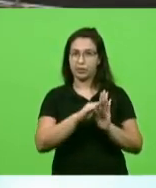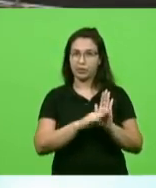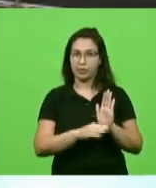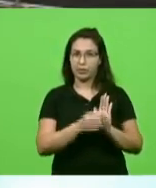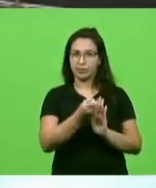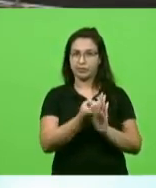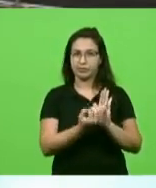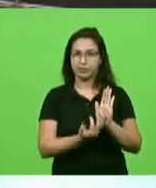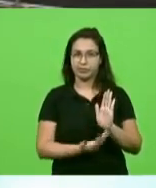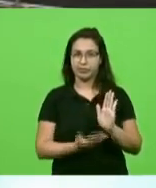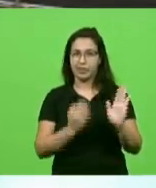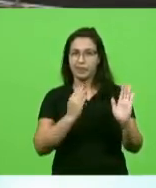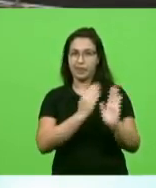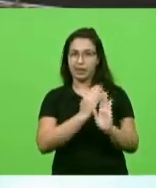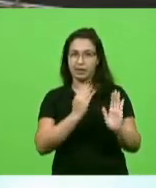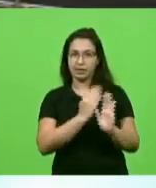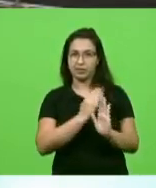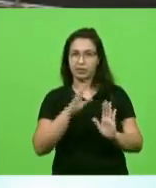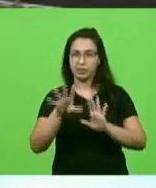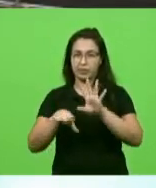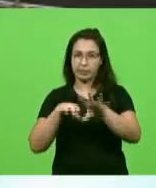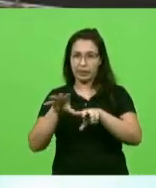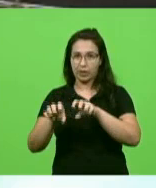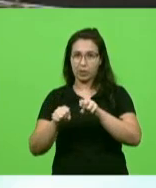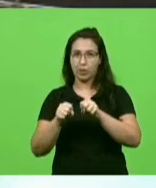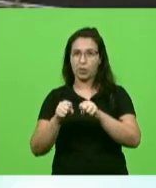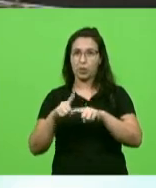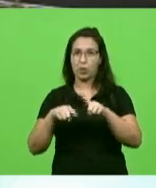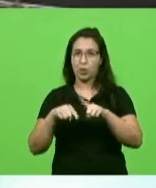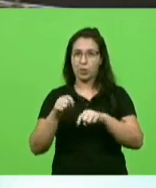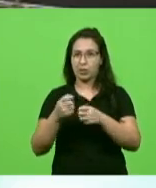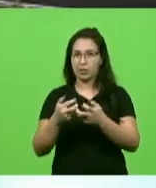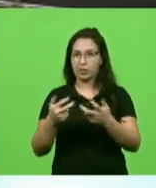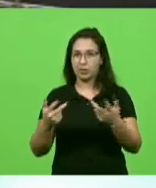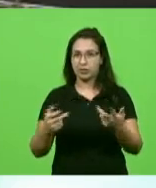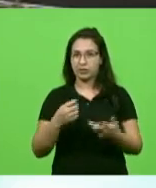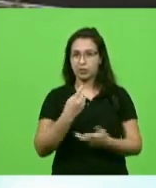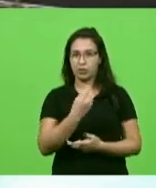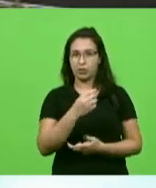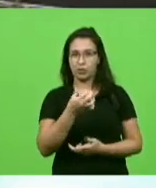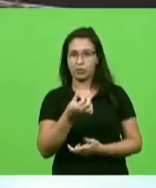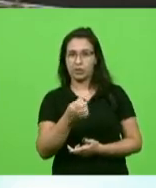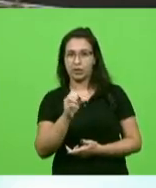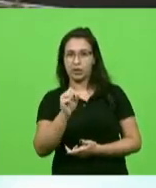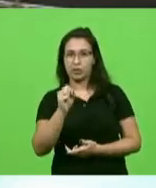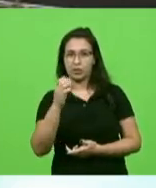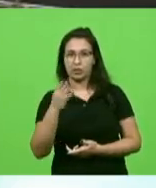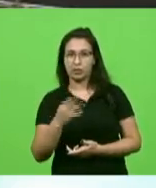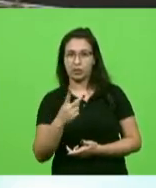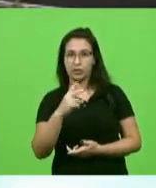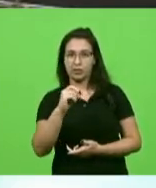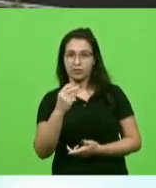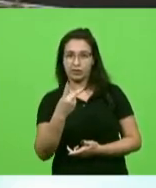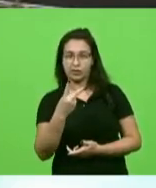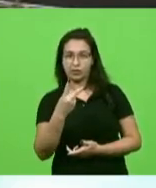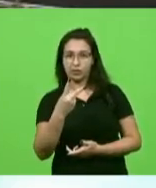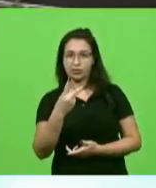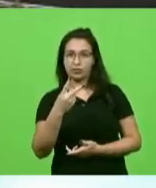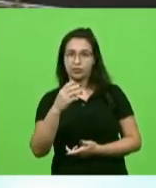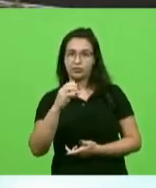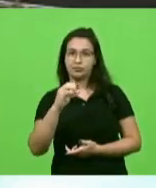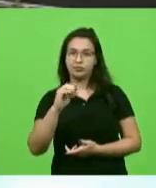de análise de material apreendido número 6 8/20 r-201